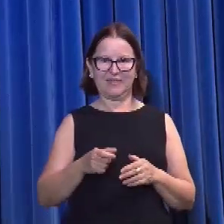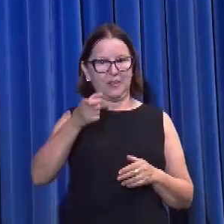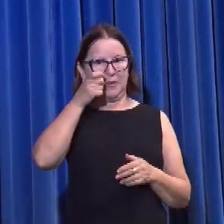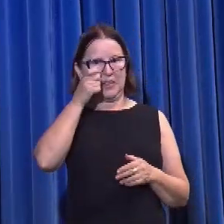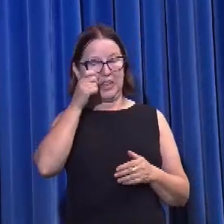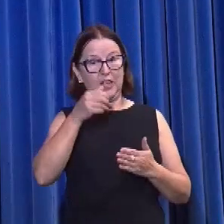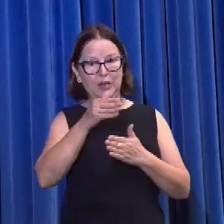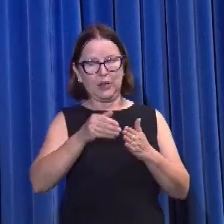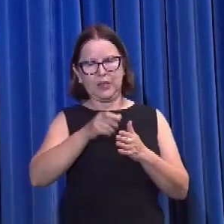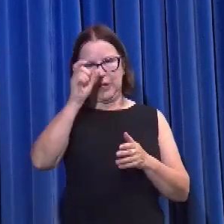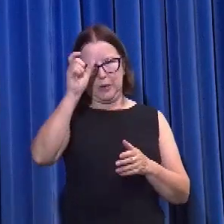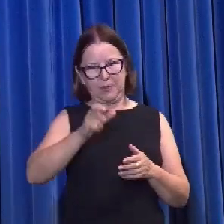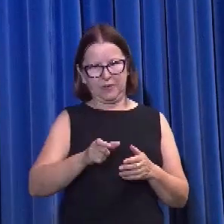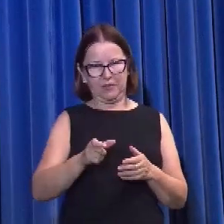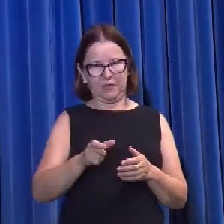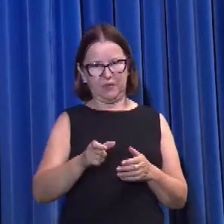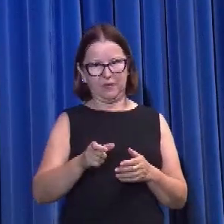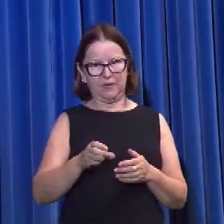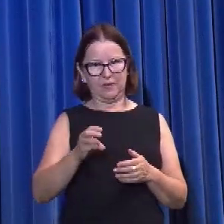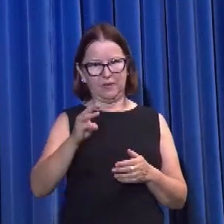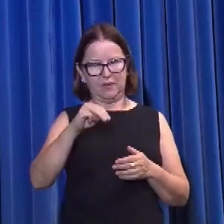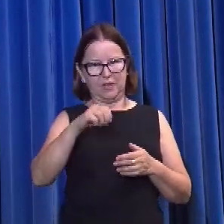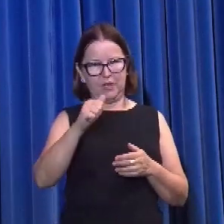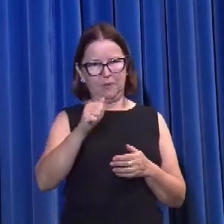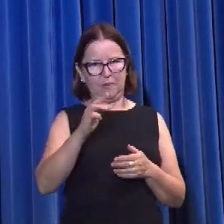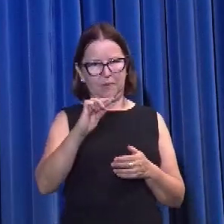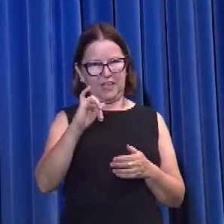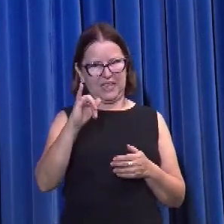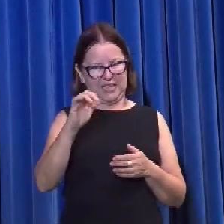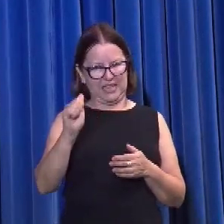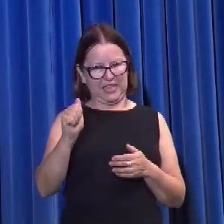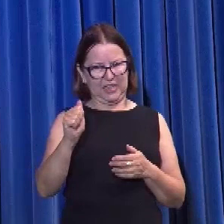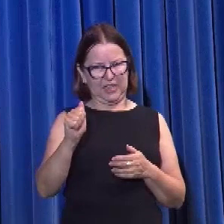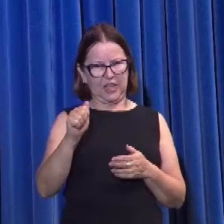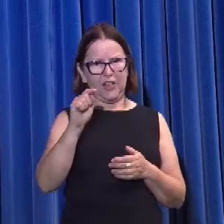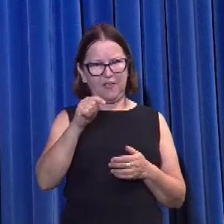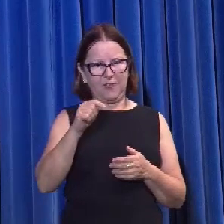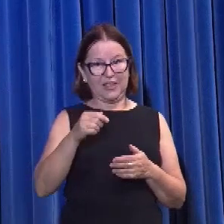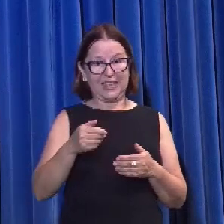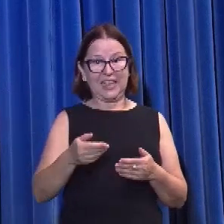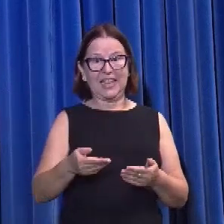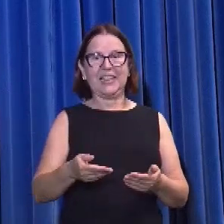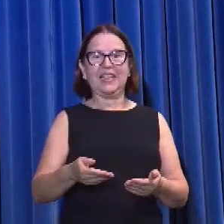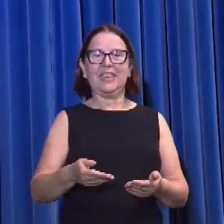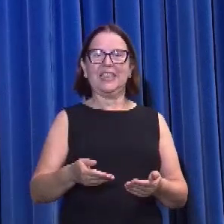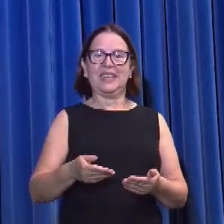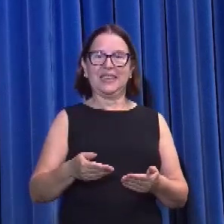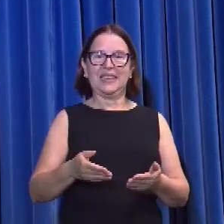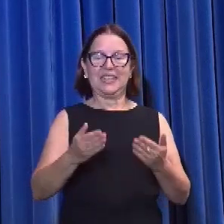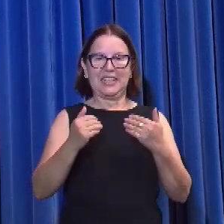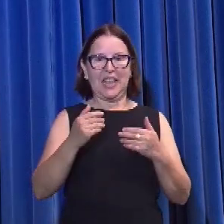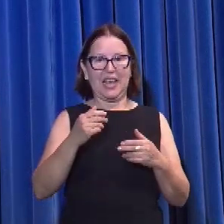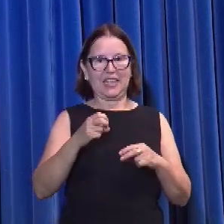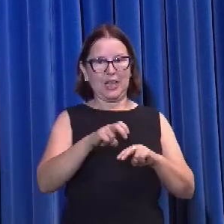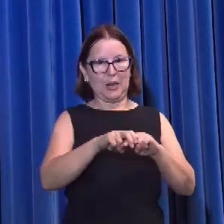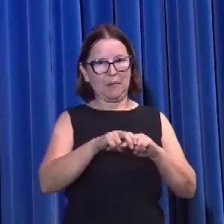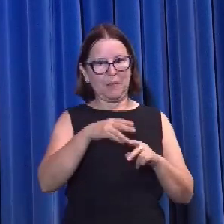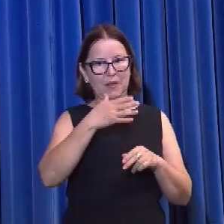Todo aquele, Maria, você foi dada pelo Pai a Jesus?